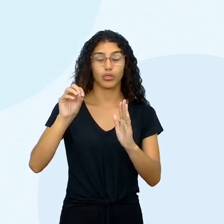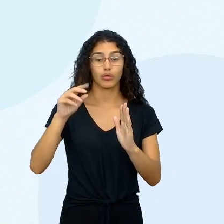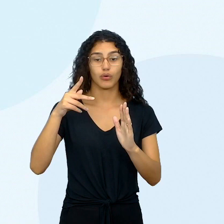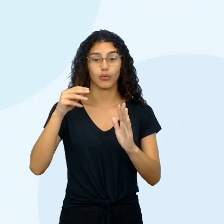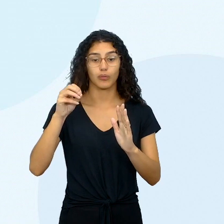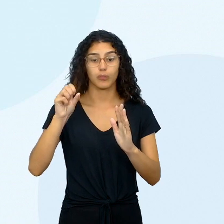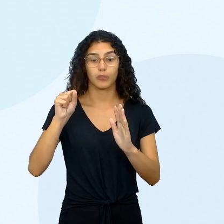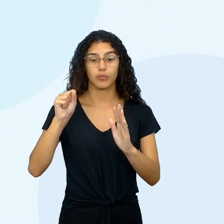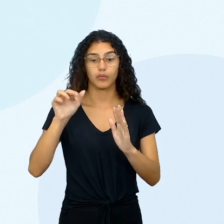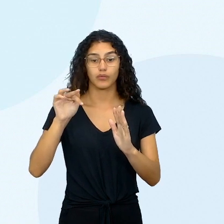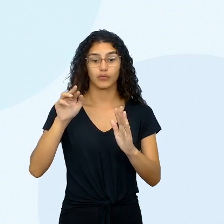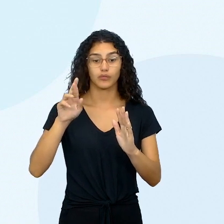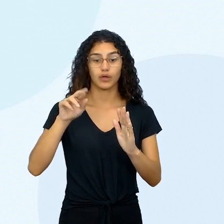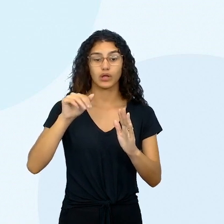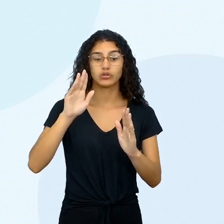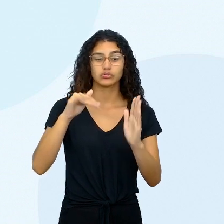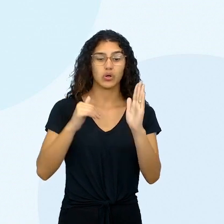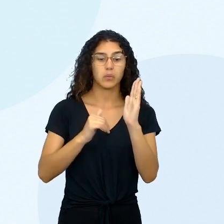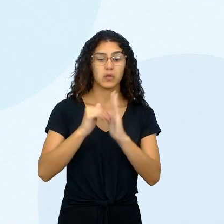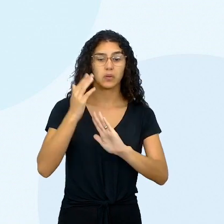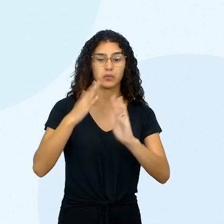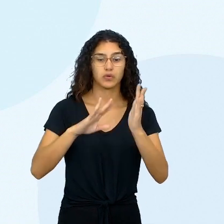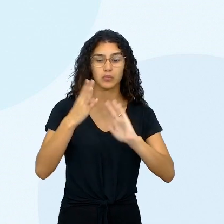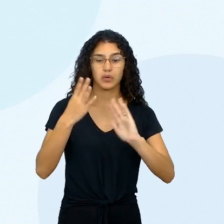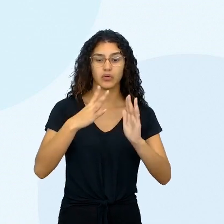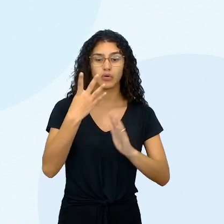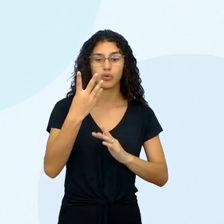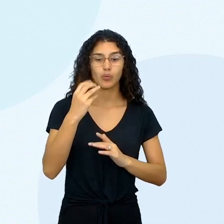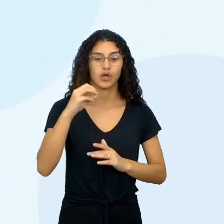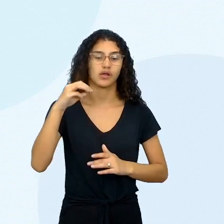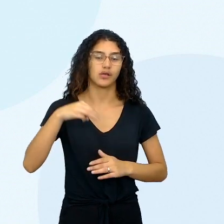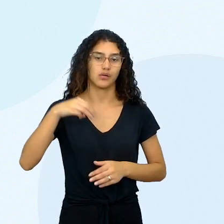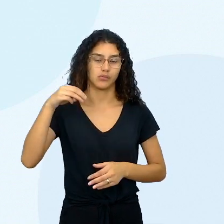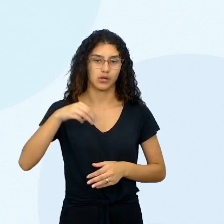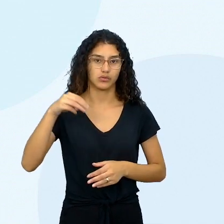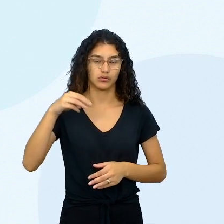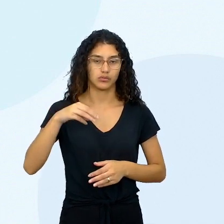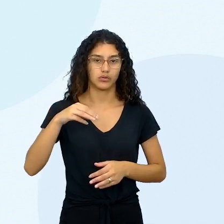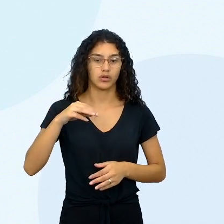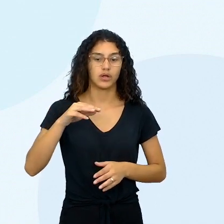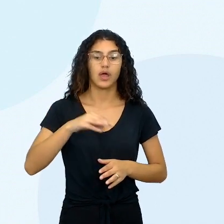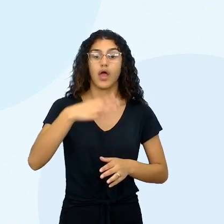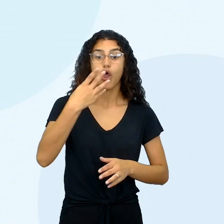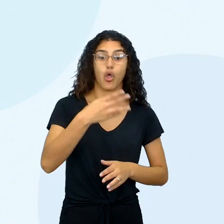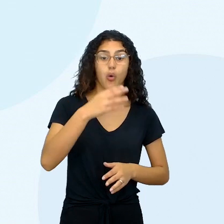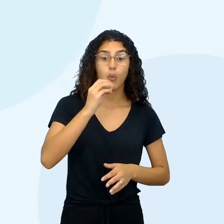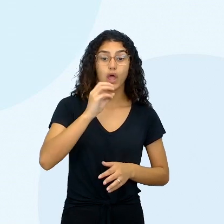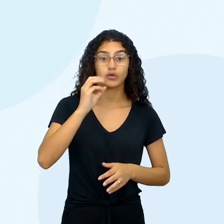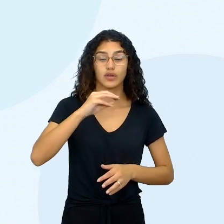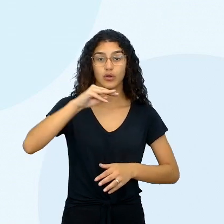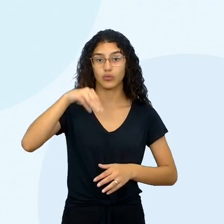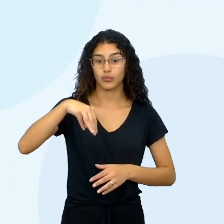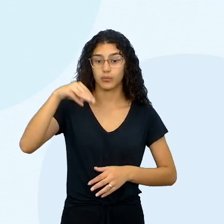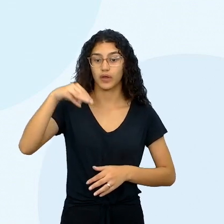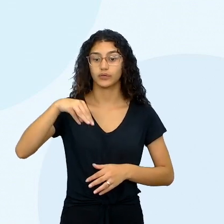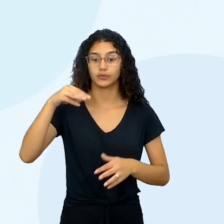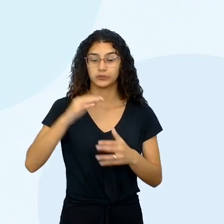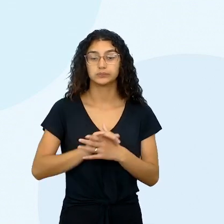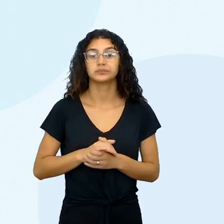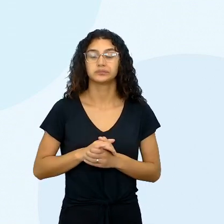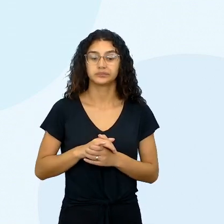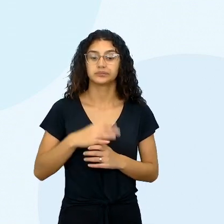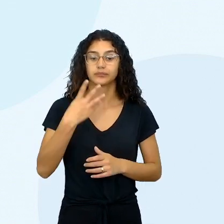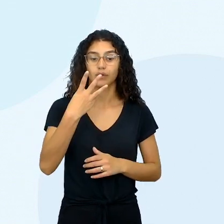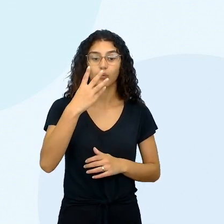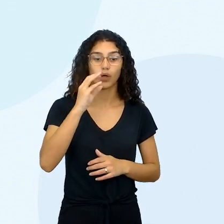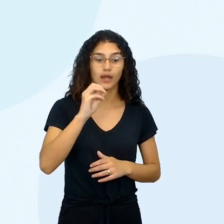engano, ela já aumentou mais ou menos 40 metros. Ou não, desculpa, 400 metros. Foram 40 metros